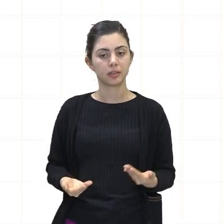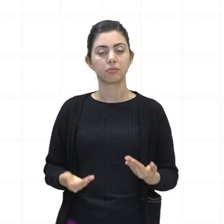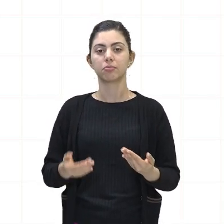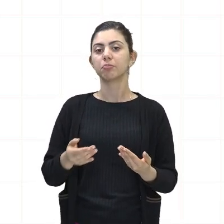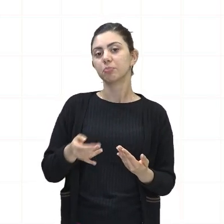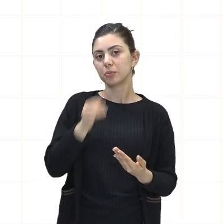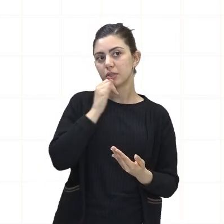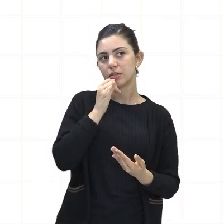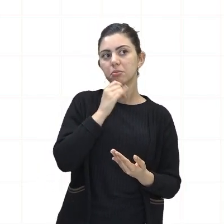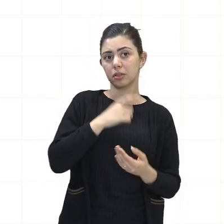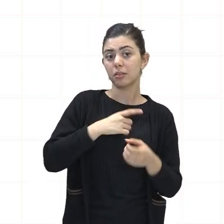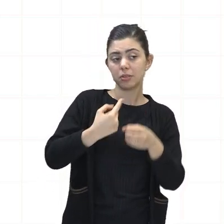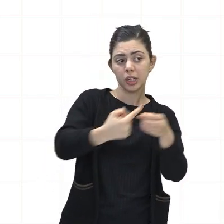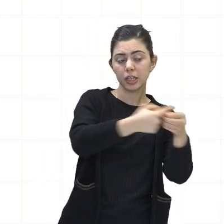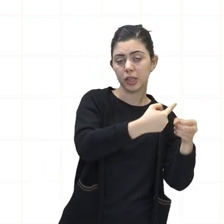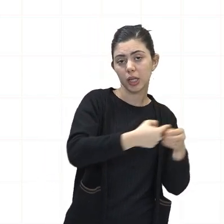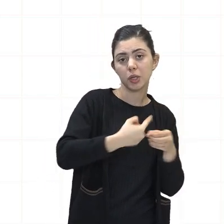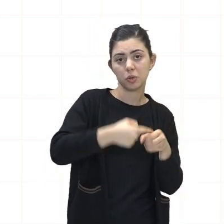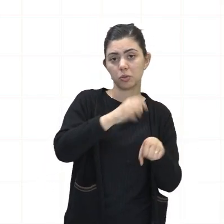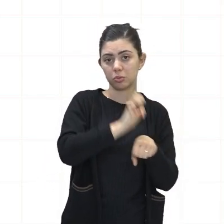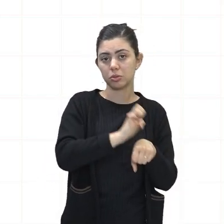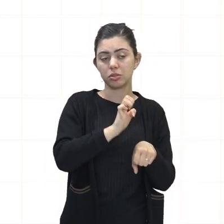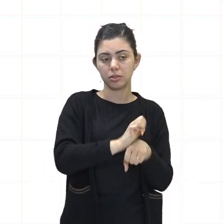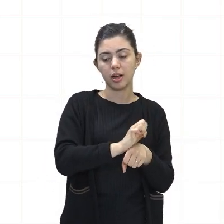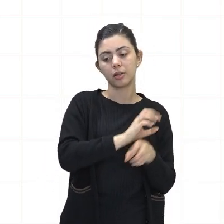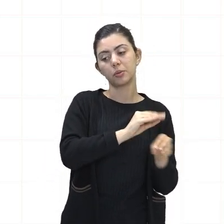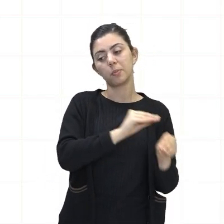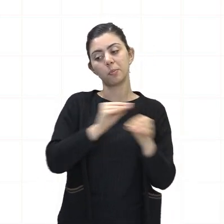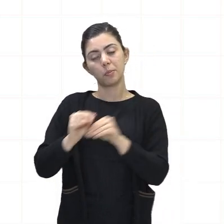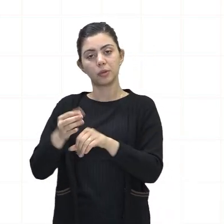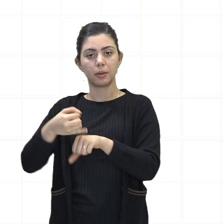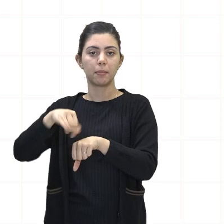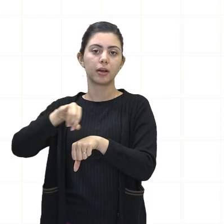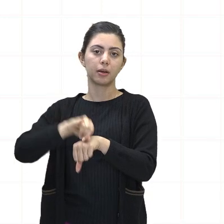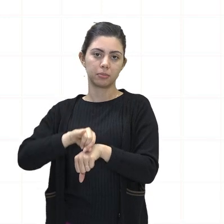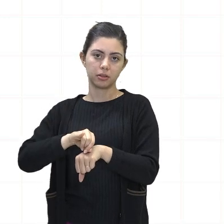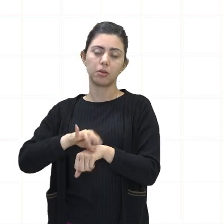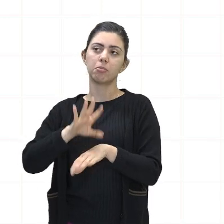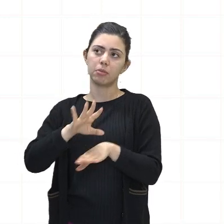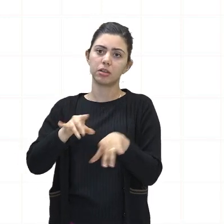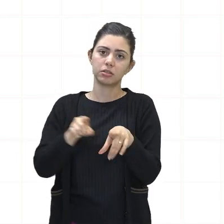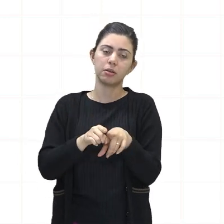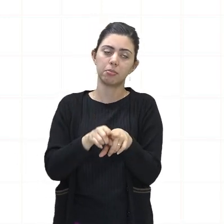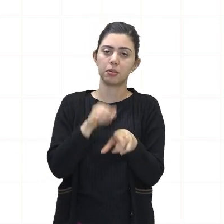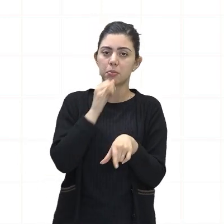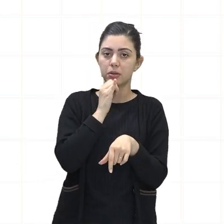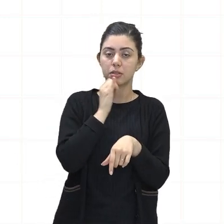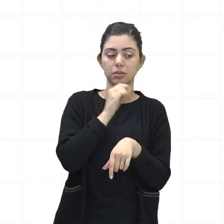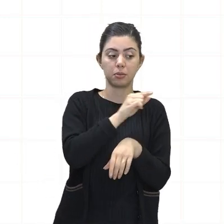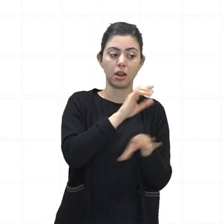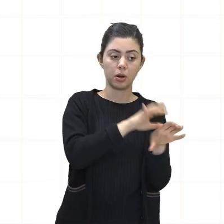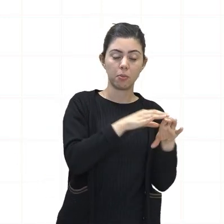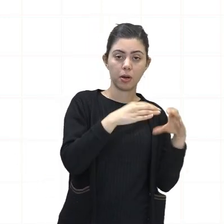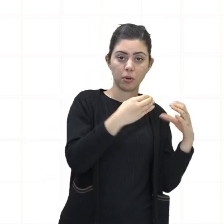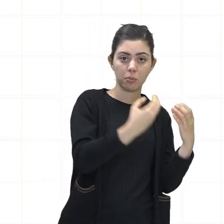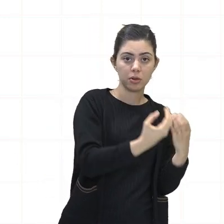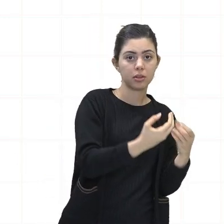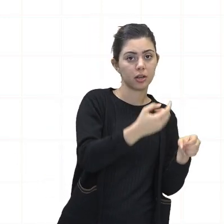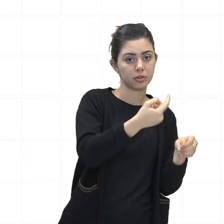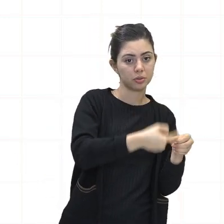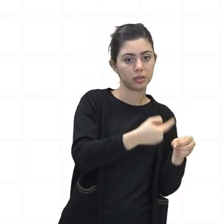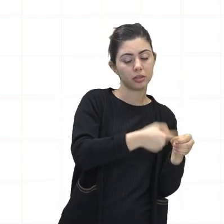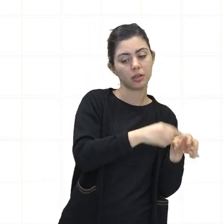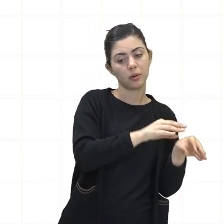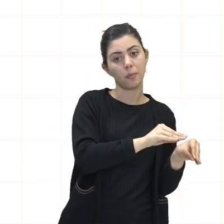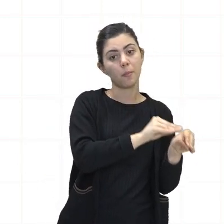que saem do interior de um estado para a capital, mas também vale quando uma pessoa sai de uma comunidade do interior e vai